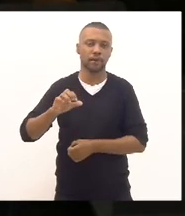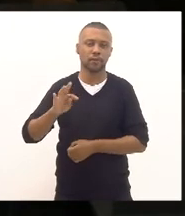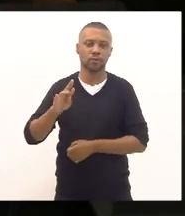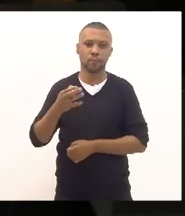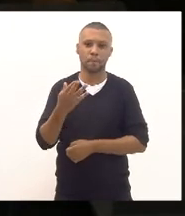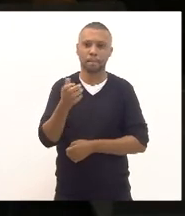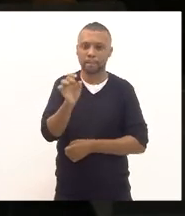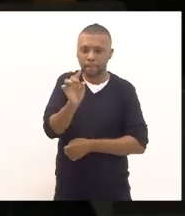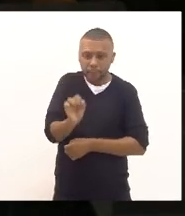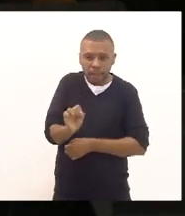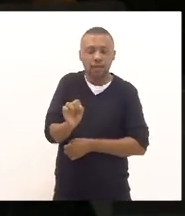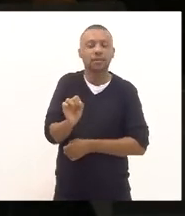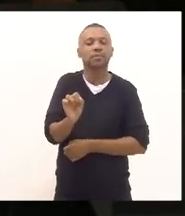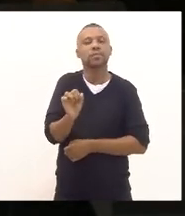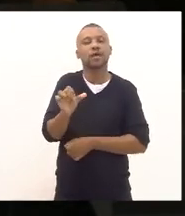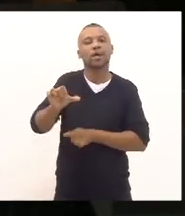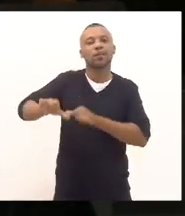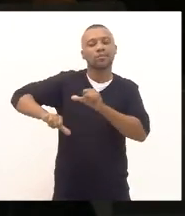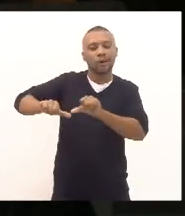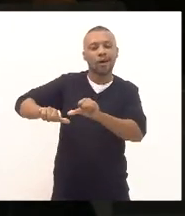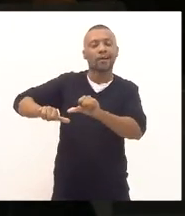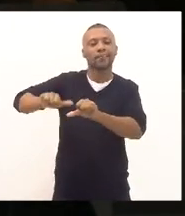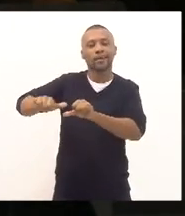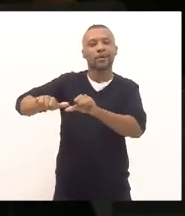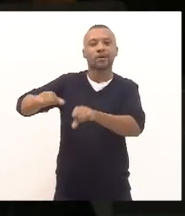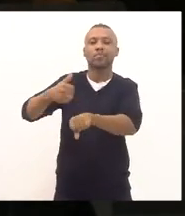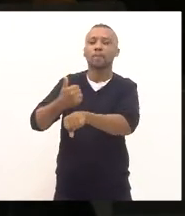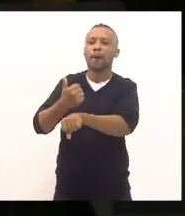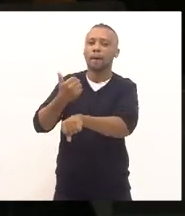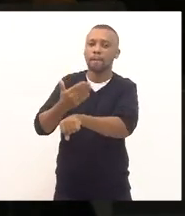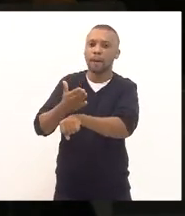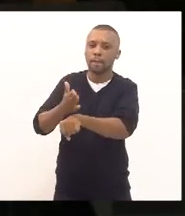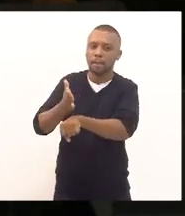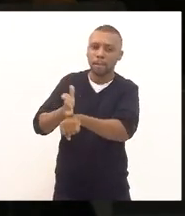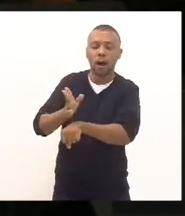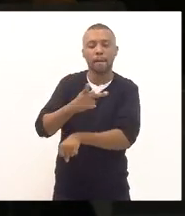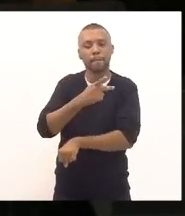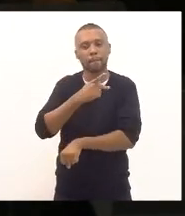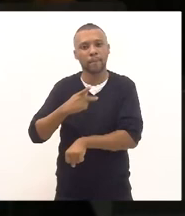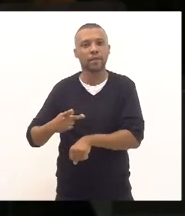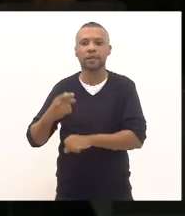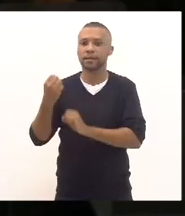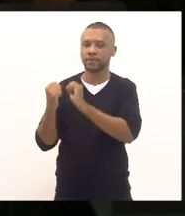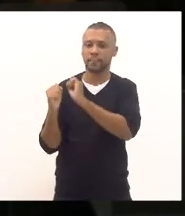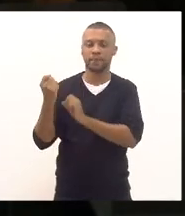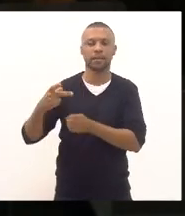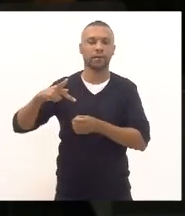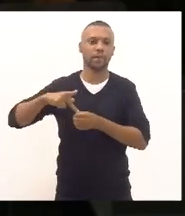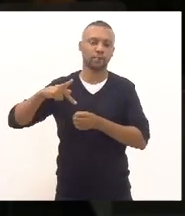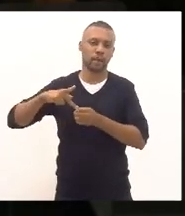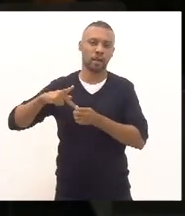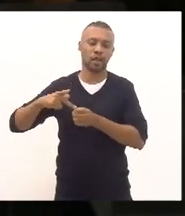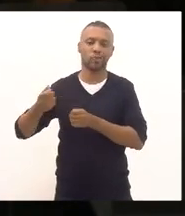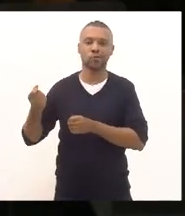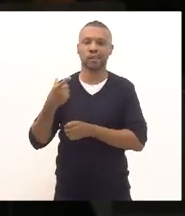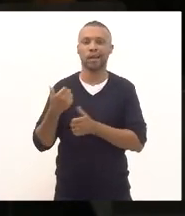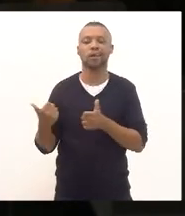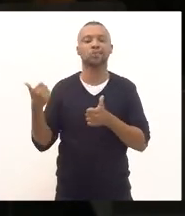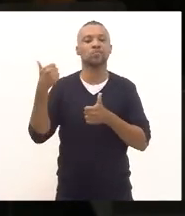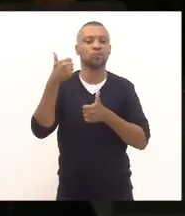e se troca mais o presidente da Petrobrás do que a